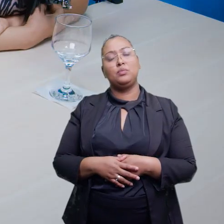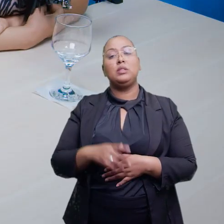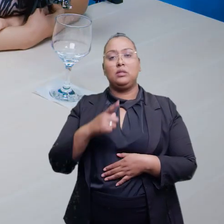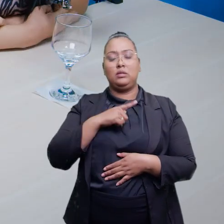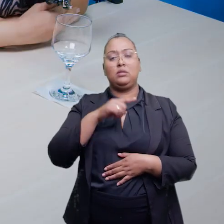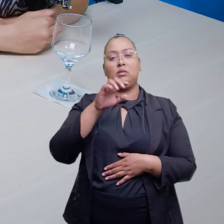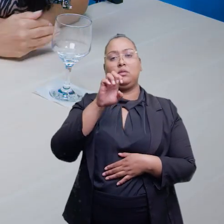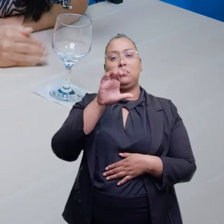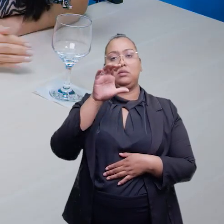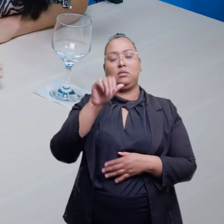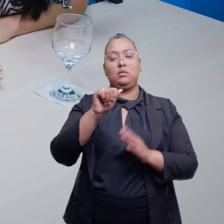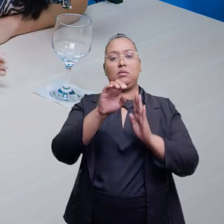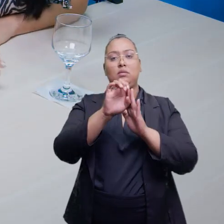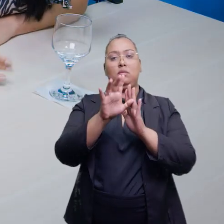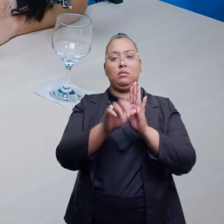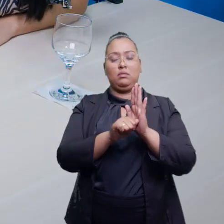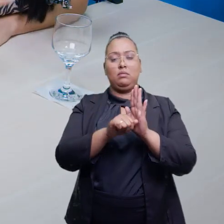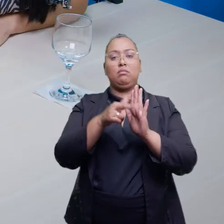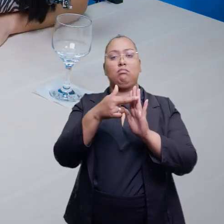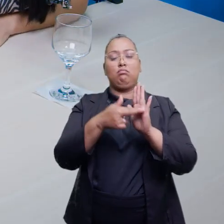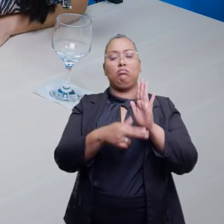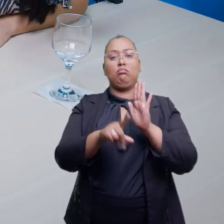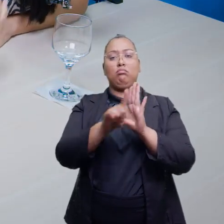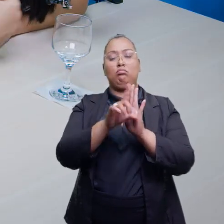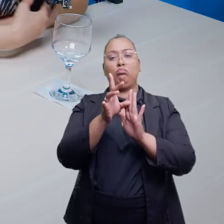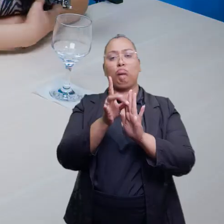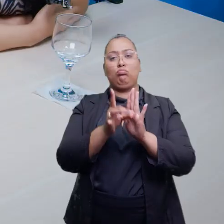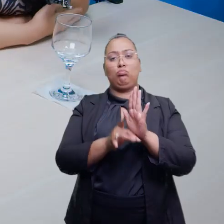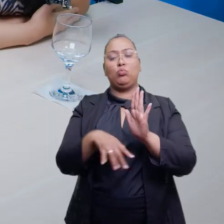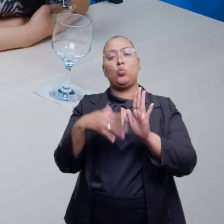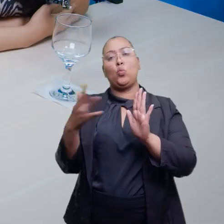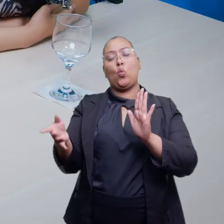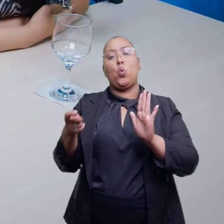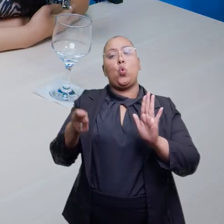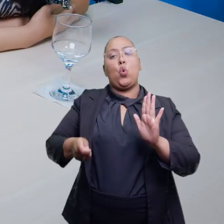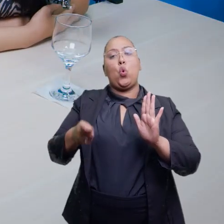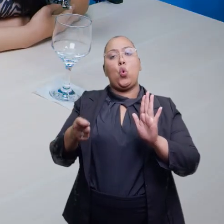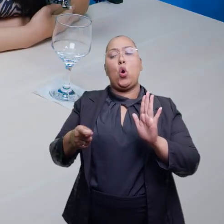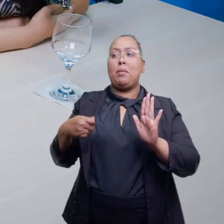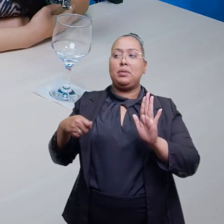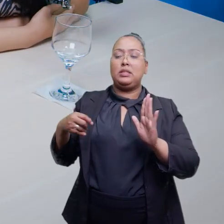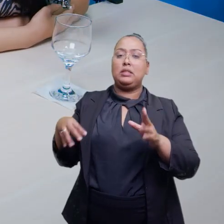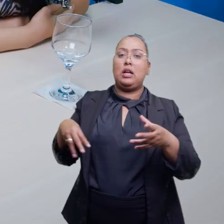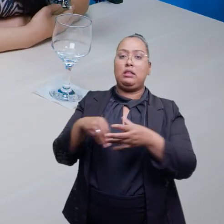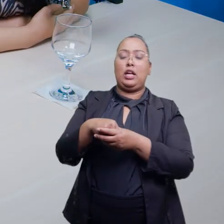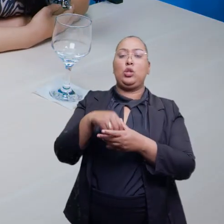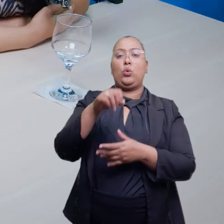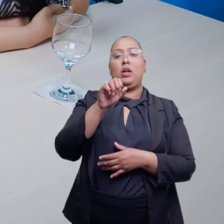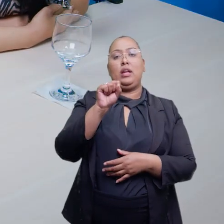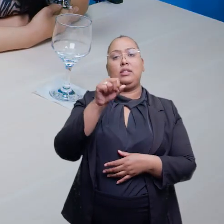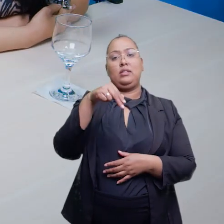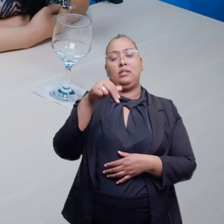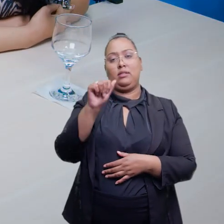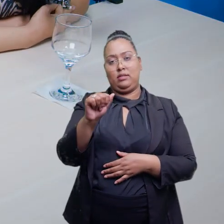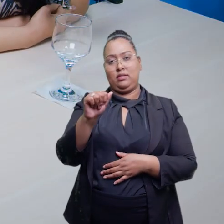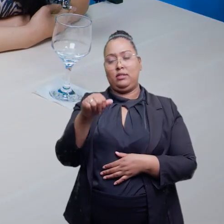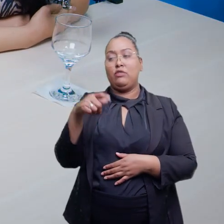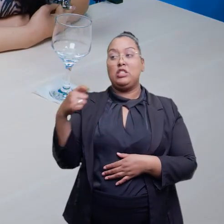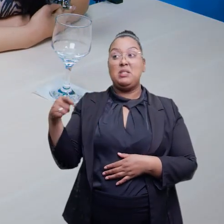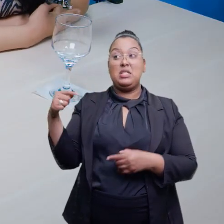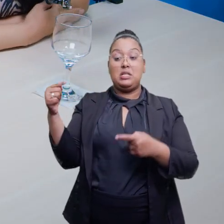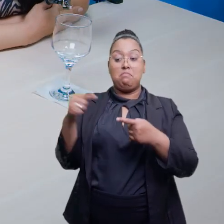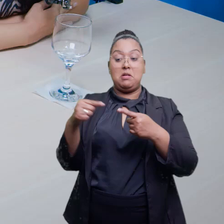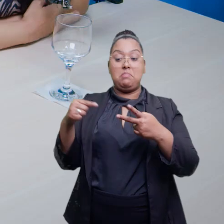nós temos o ECA que traz alguns requisitos legais para você entrar no SNA, mas são requisitos